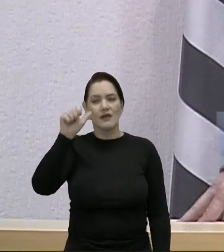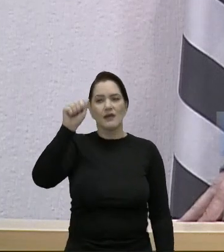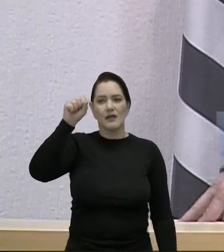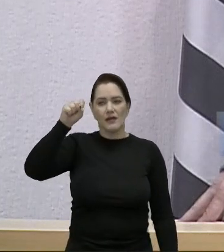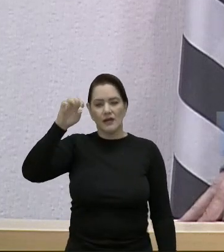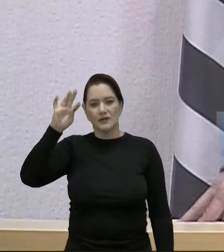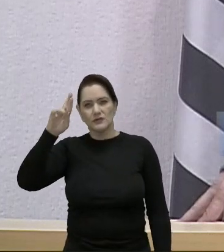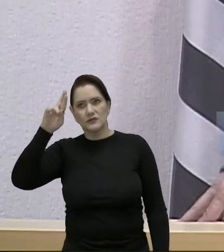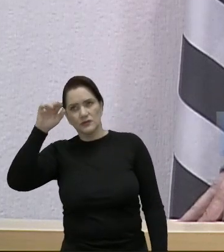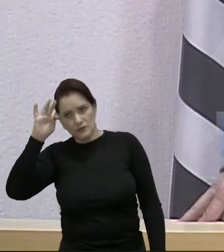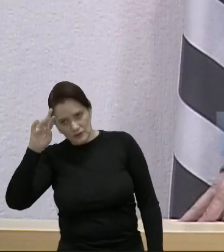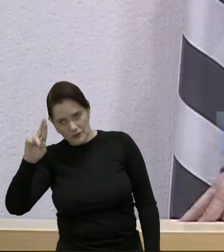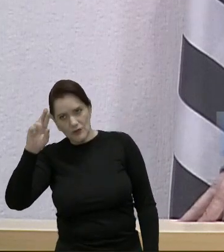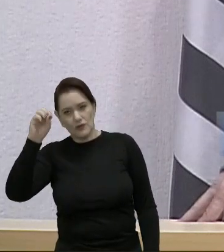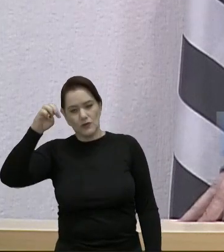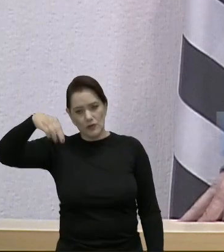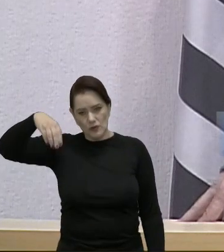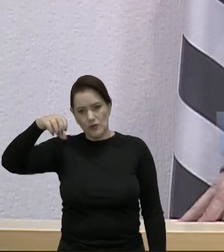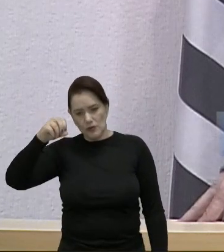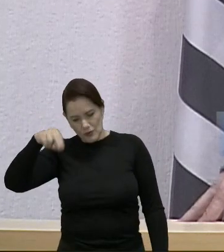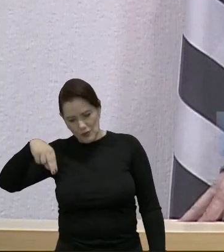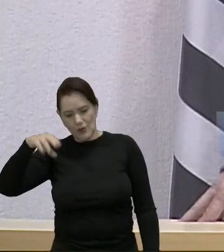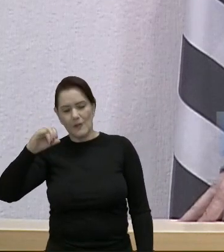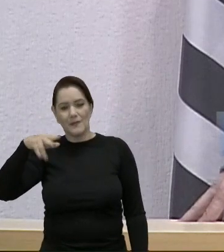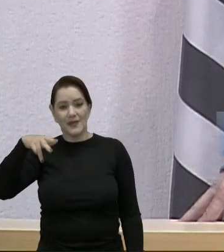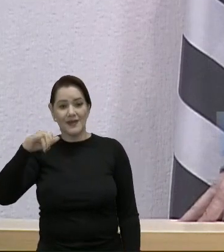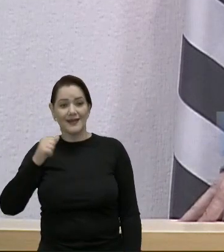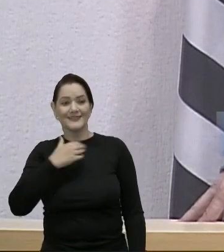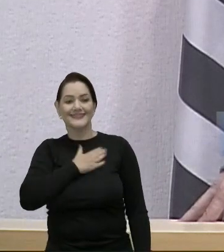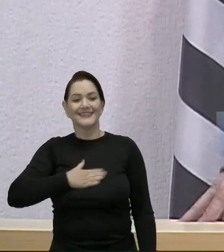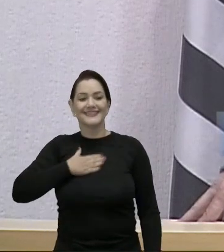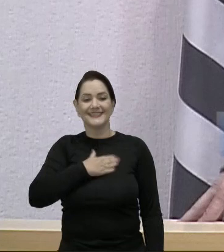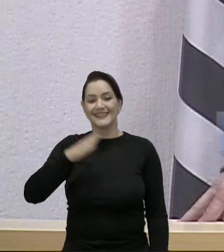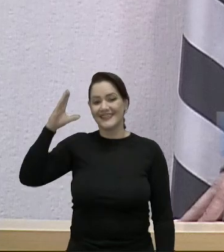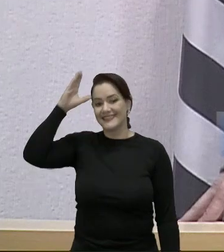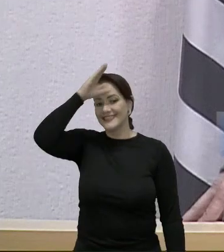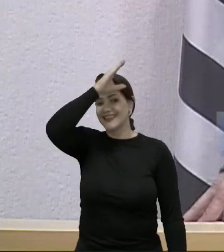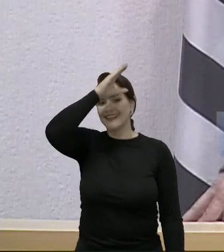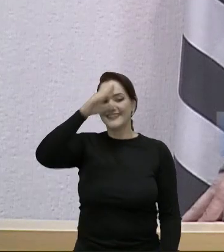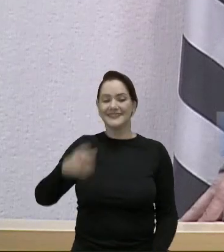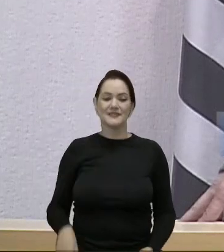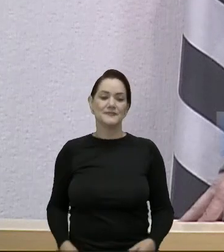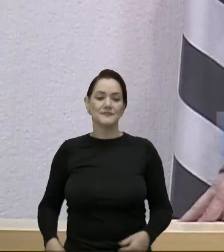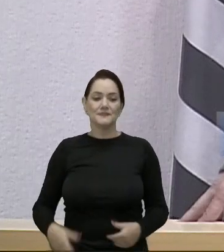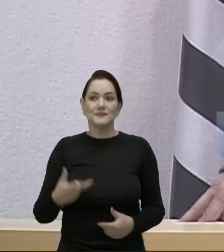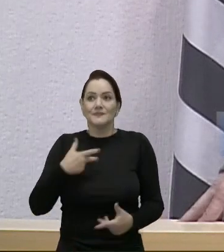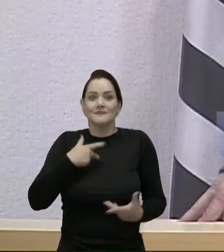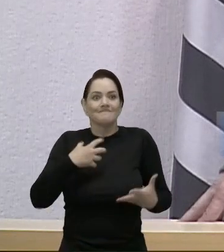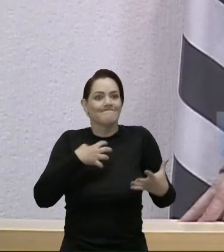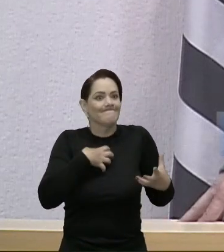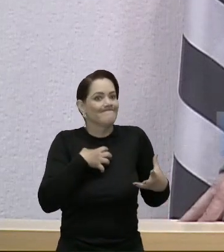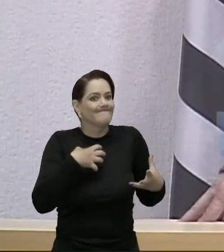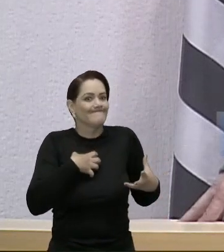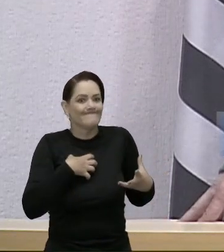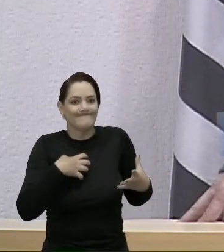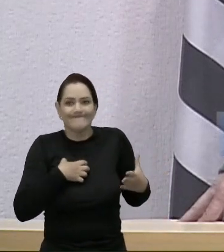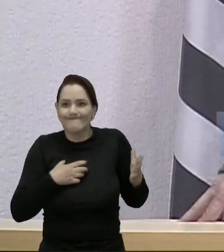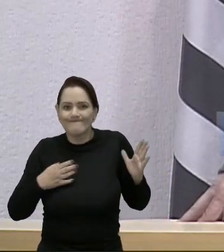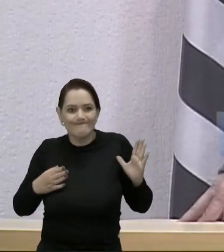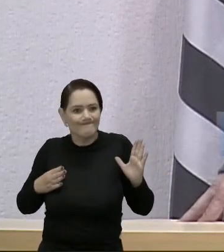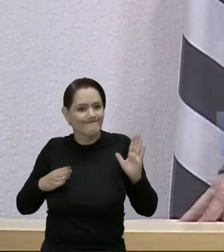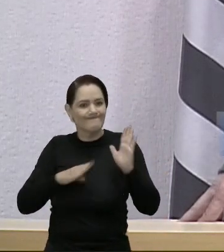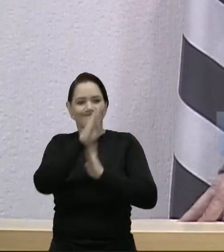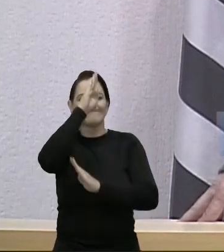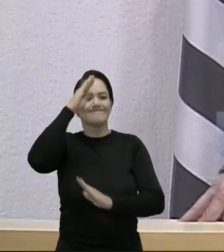ele, o sentimento de ver o cliente saindo com expectativas superadas no evento não tem